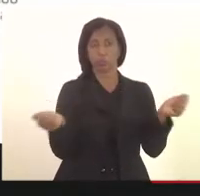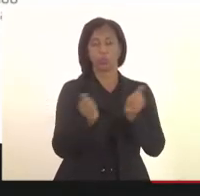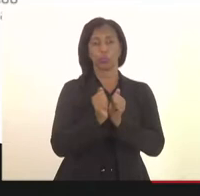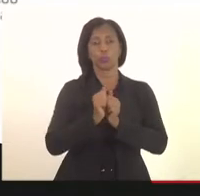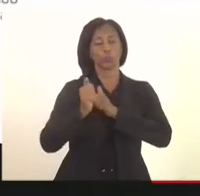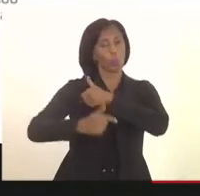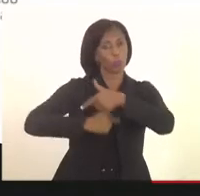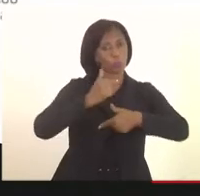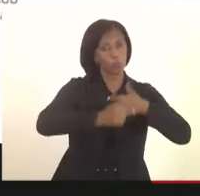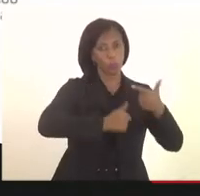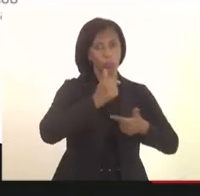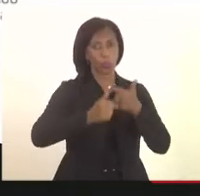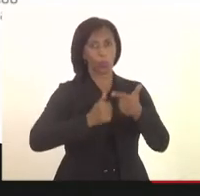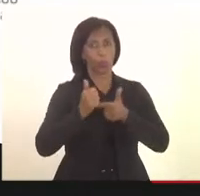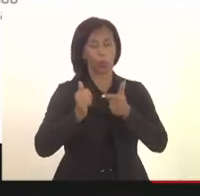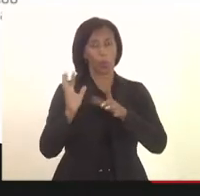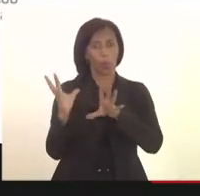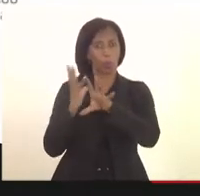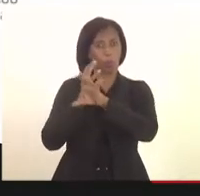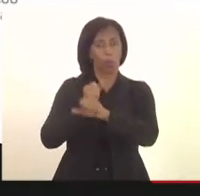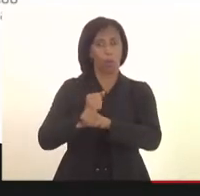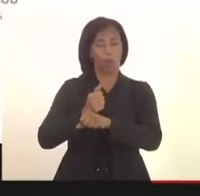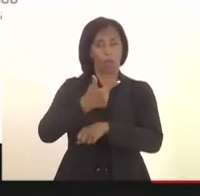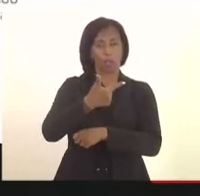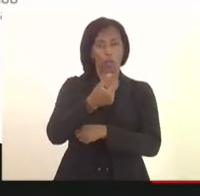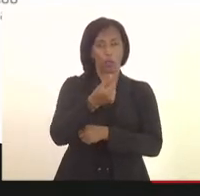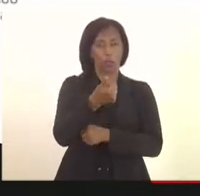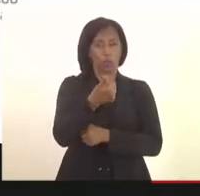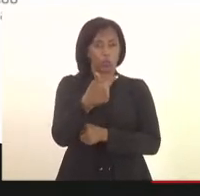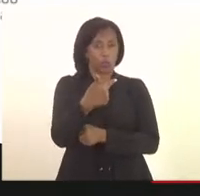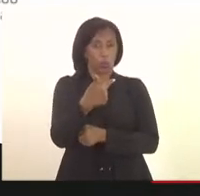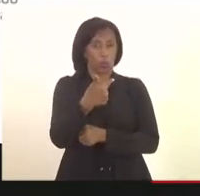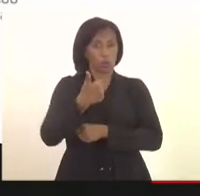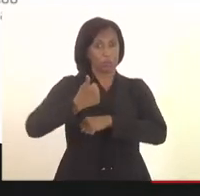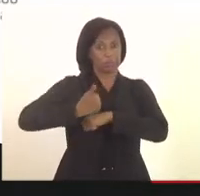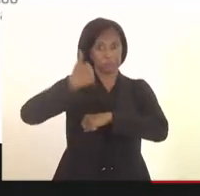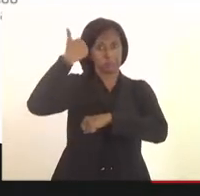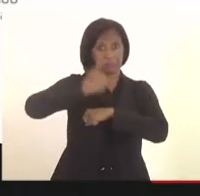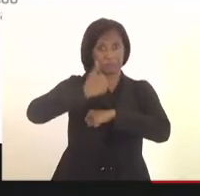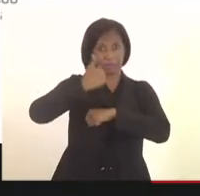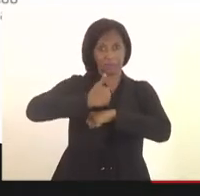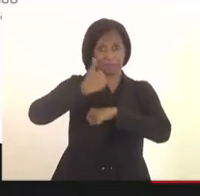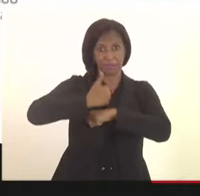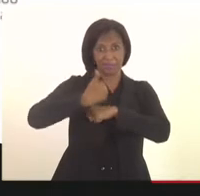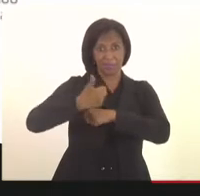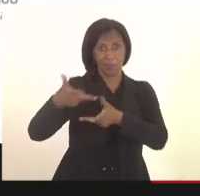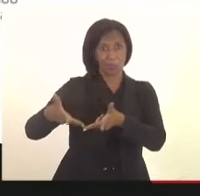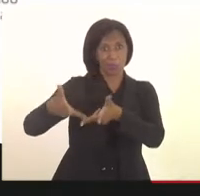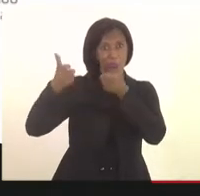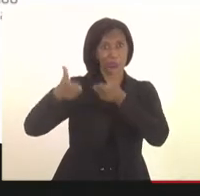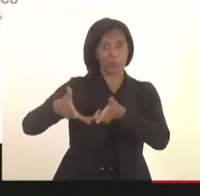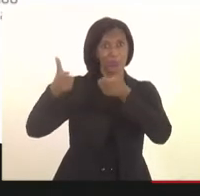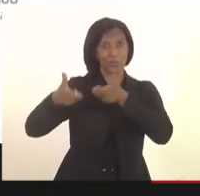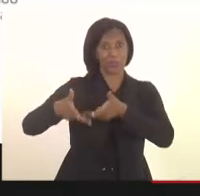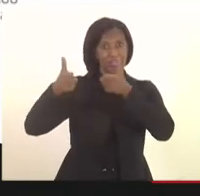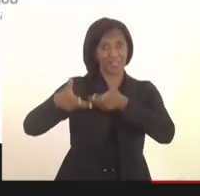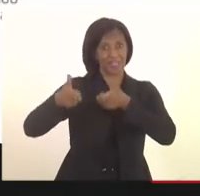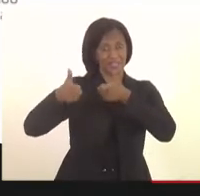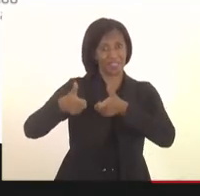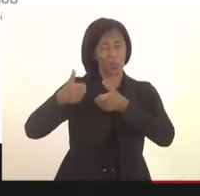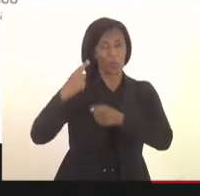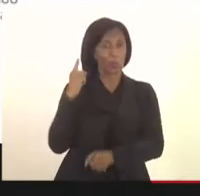Em 2012, lideramos a campanha exploratória do bloco BMC-33 enquanto operadores, com